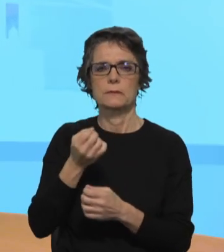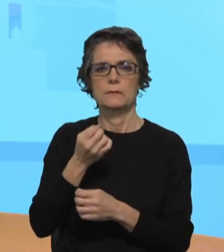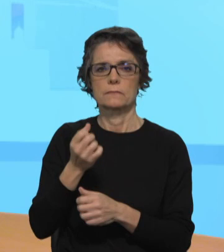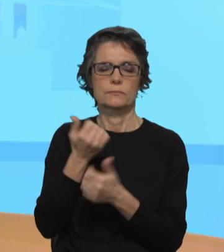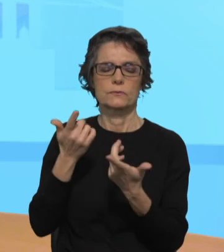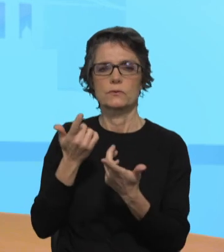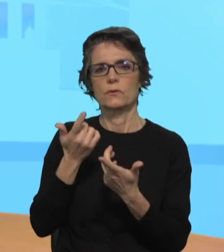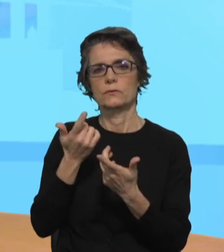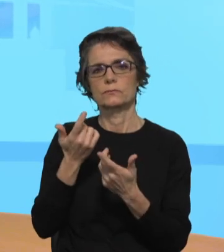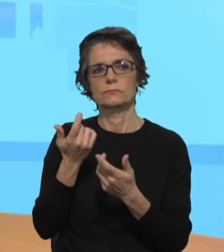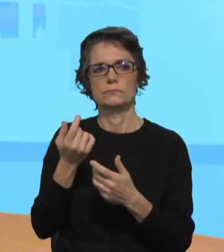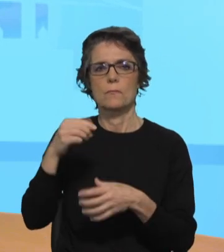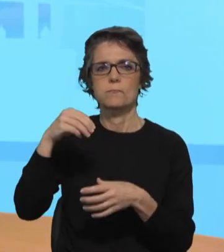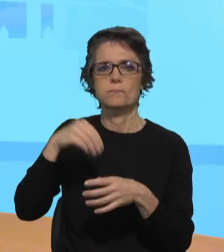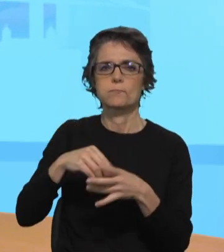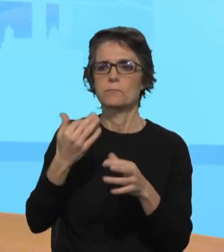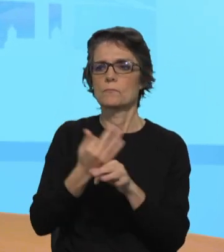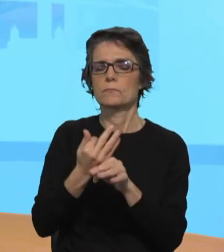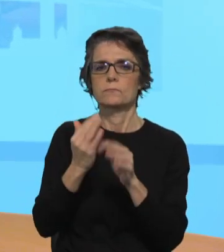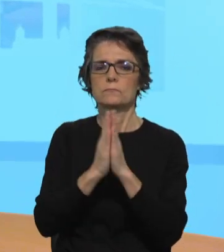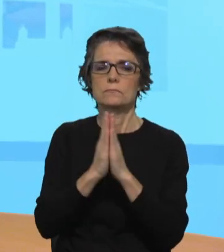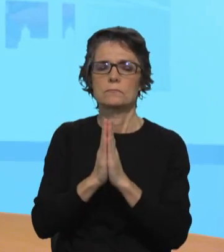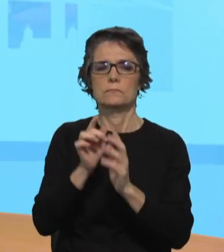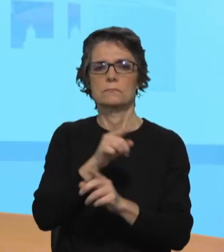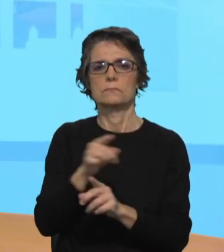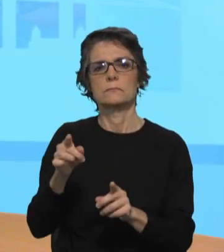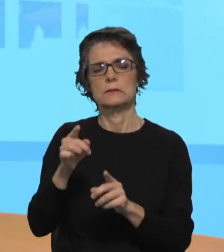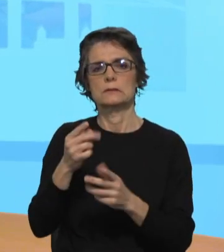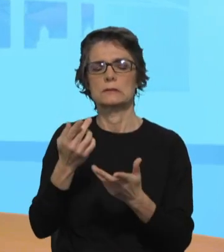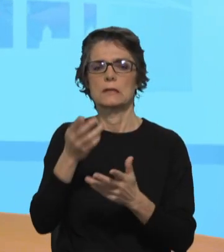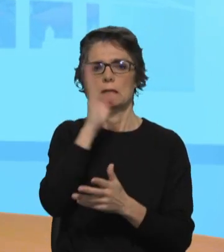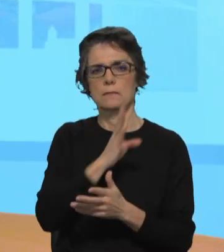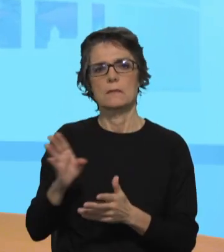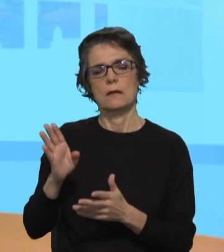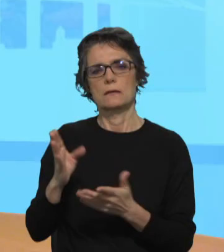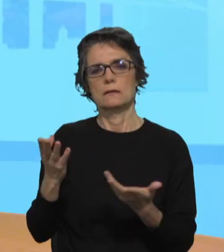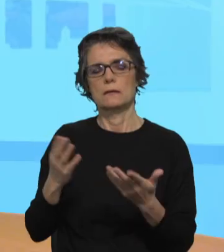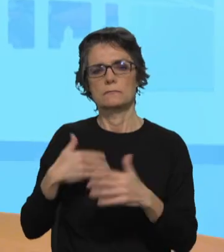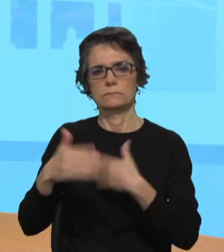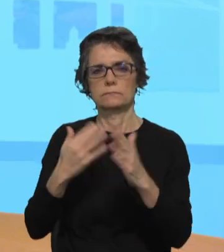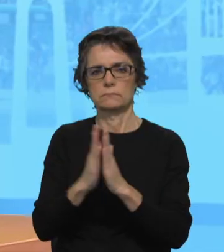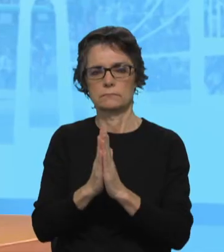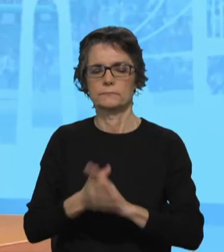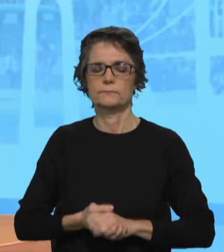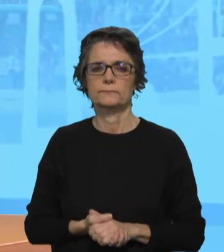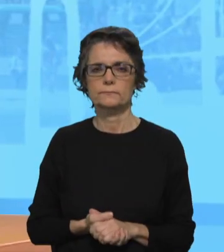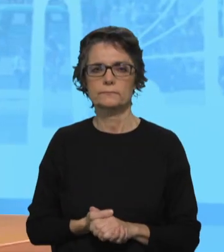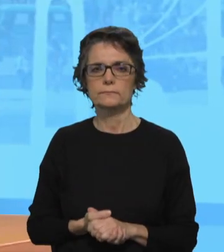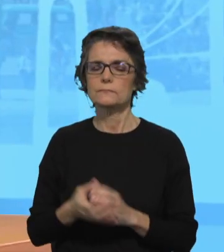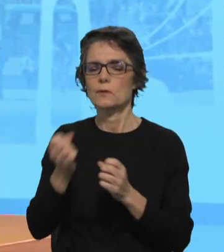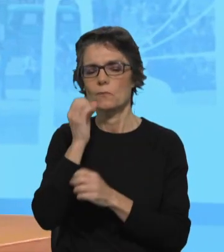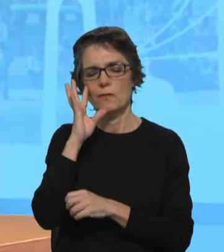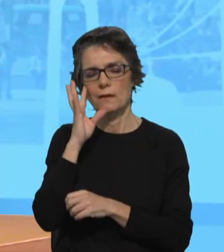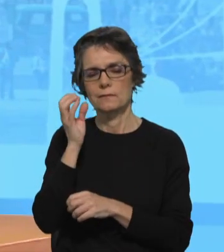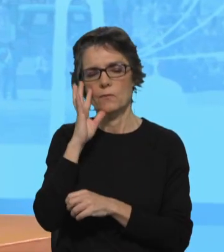dias a vida dos crentes e se expressam também nas ruas e nas tradições que persistem. Boa tarde, Padre Alexandre Palma. Uma